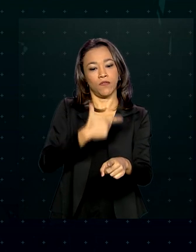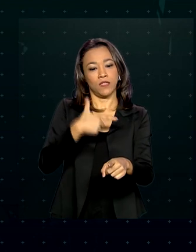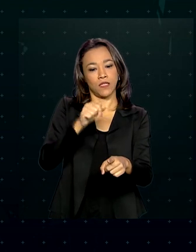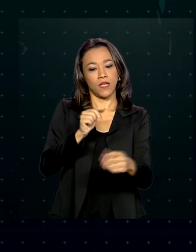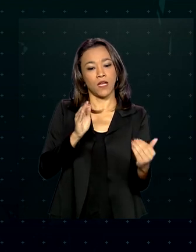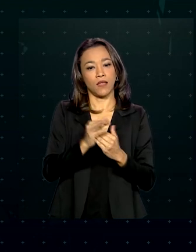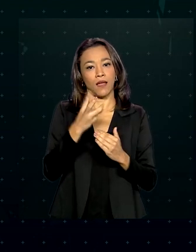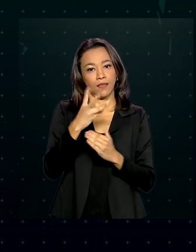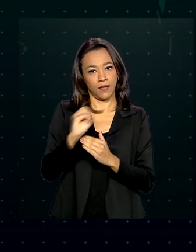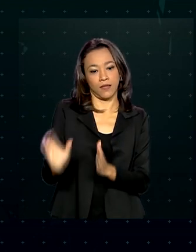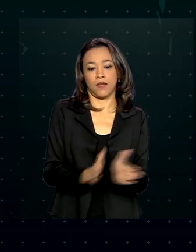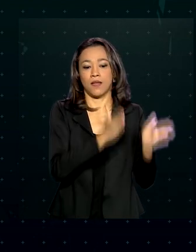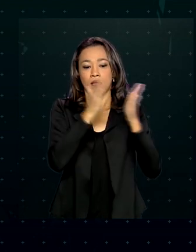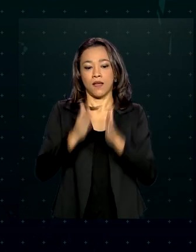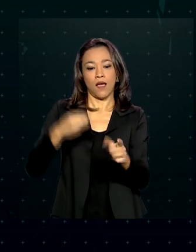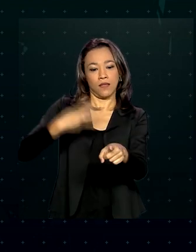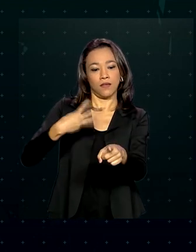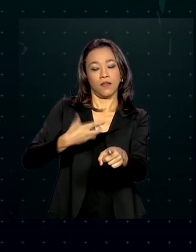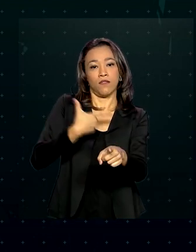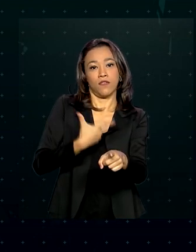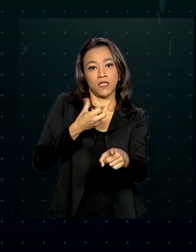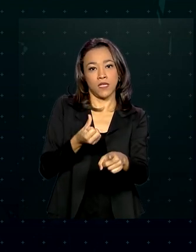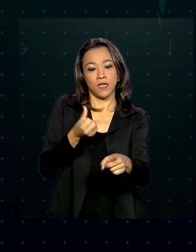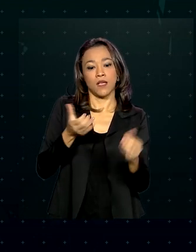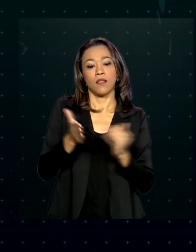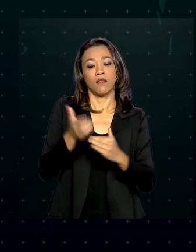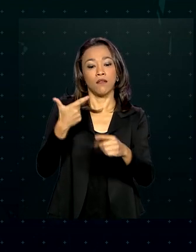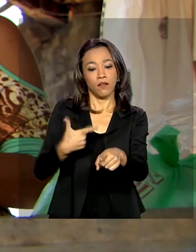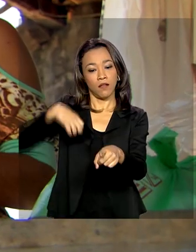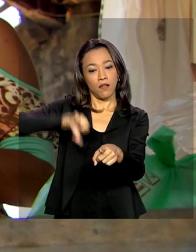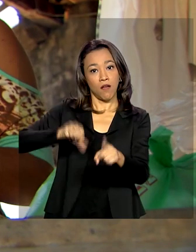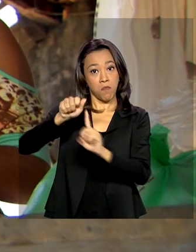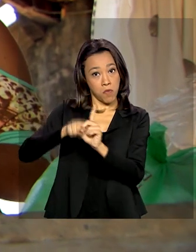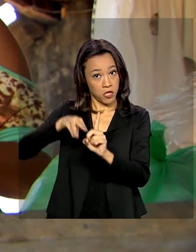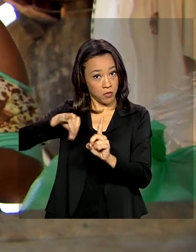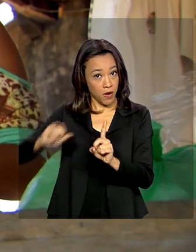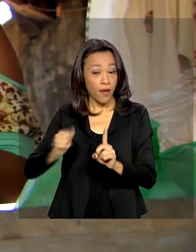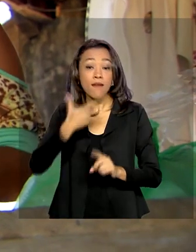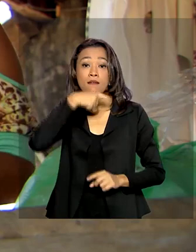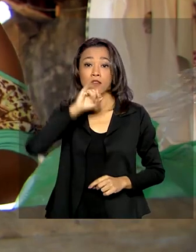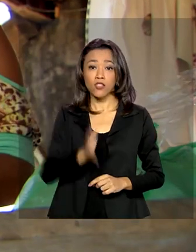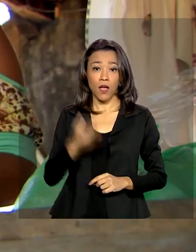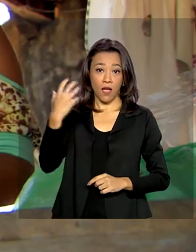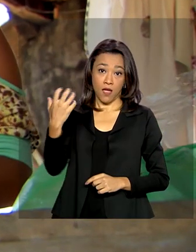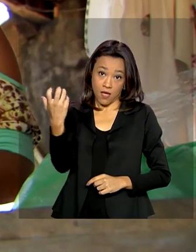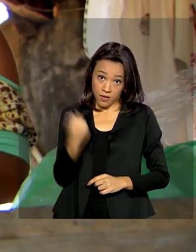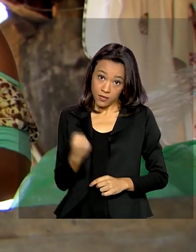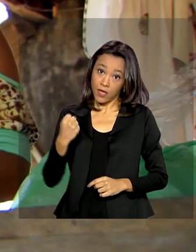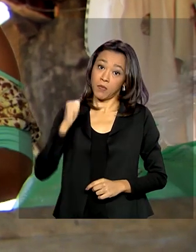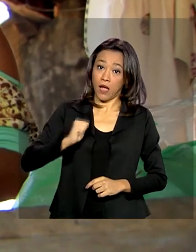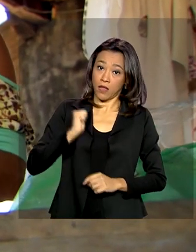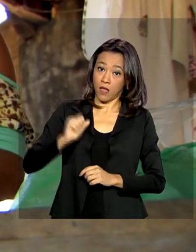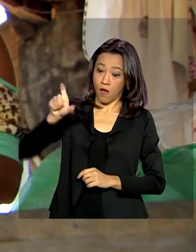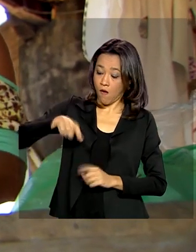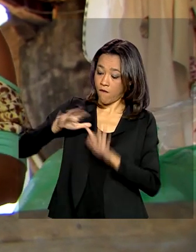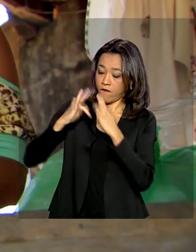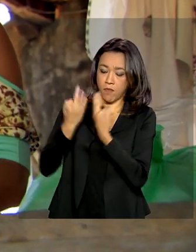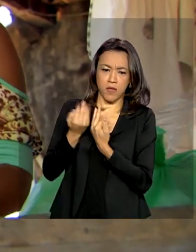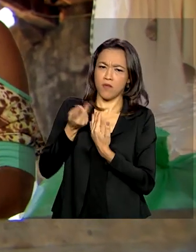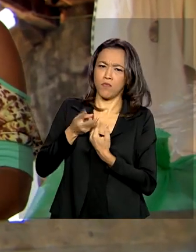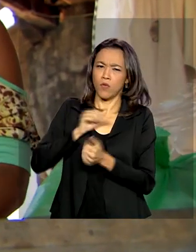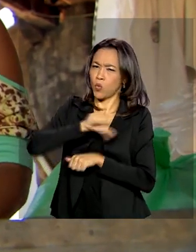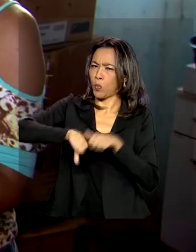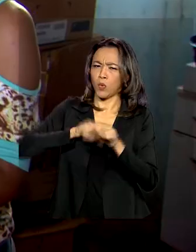30 de abril ea terceira entre 26 e 29 de maio que serve o bolsa família não muda nada e o